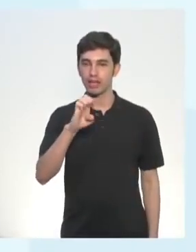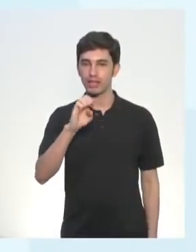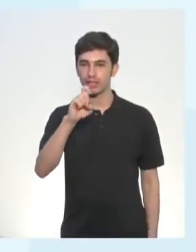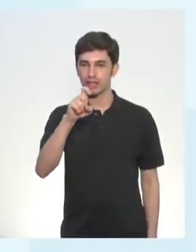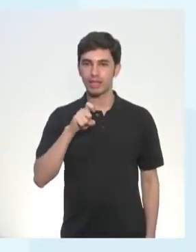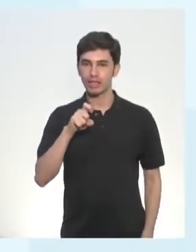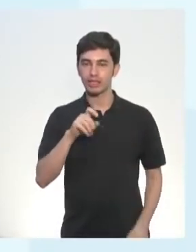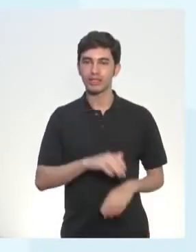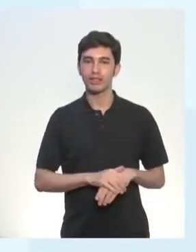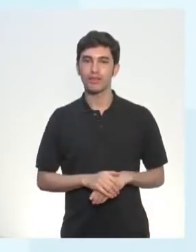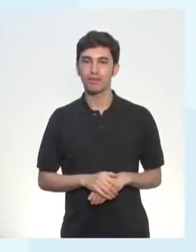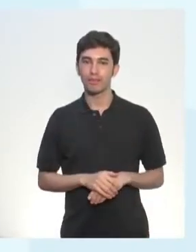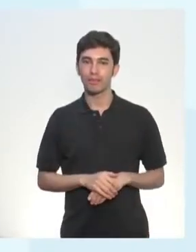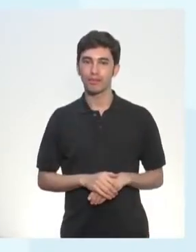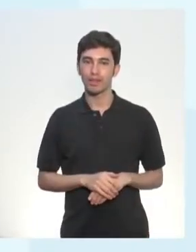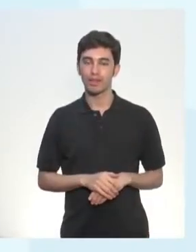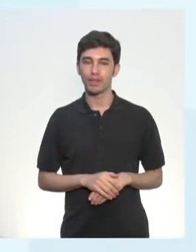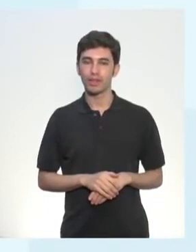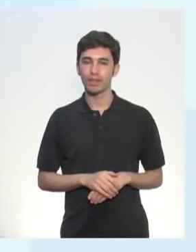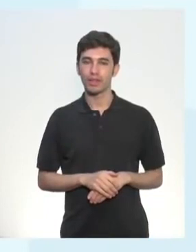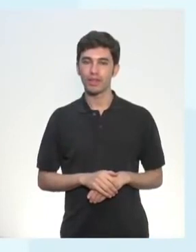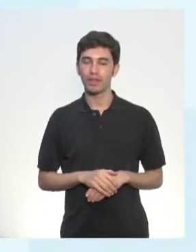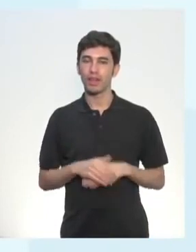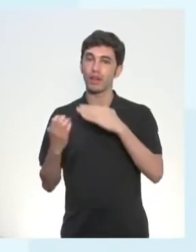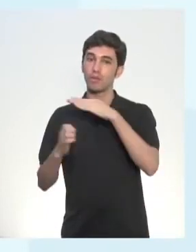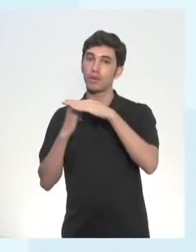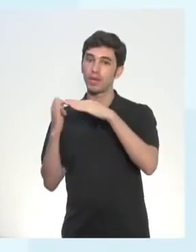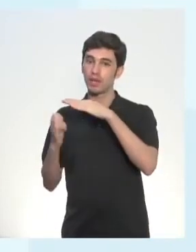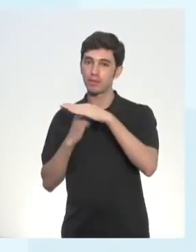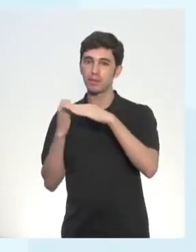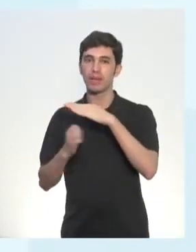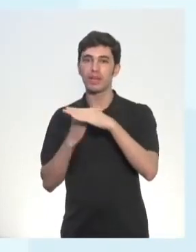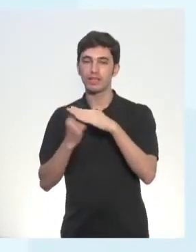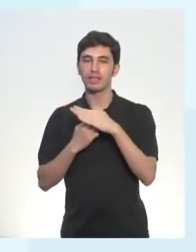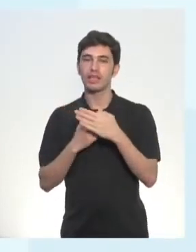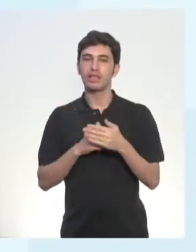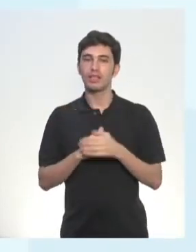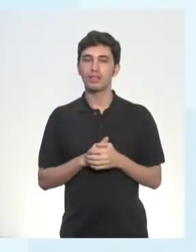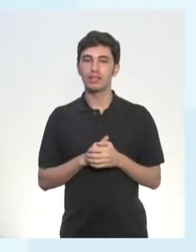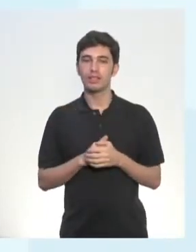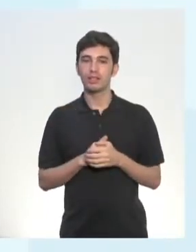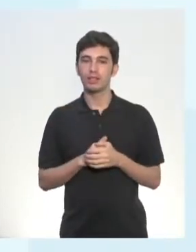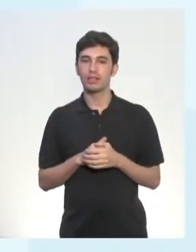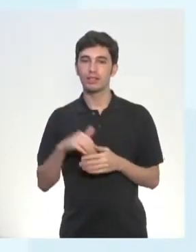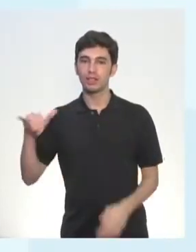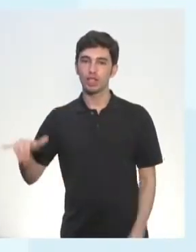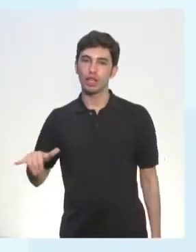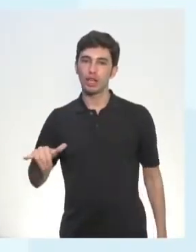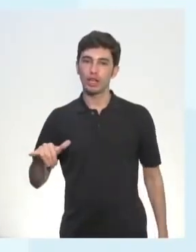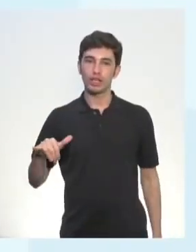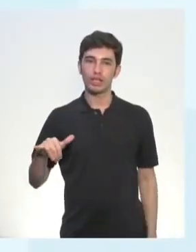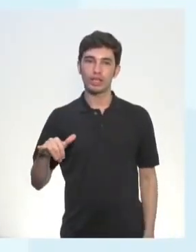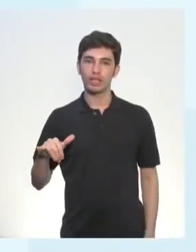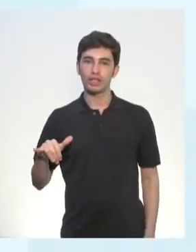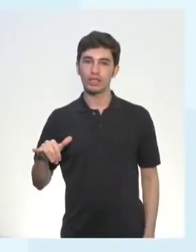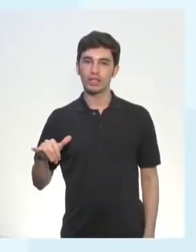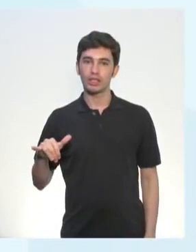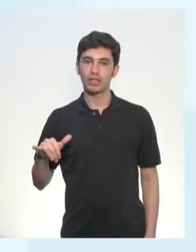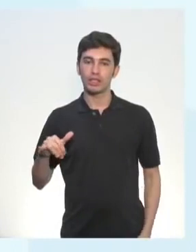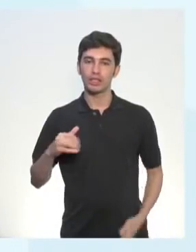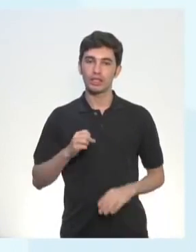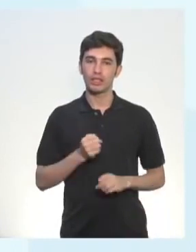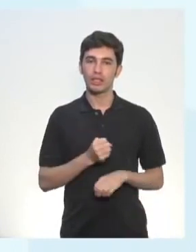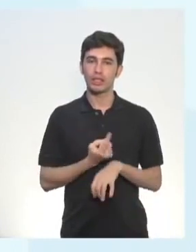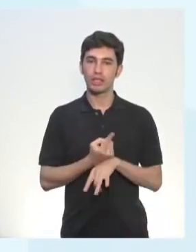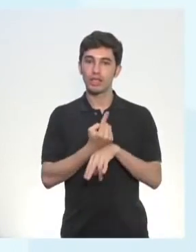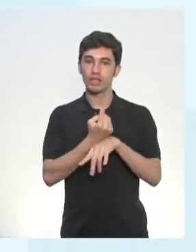in aerospace transport. Uma empresa em transporte aeroespacial e tecnologia. Musk is a